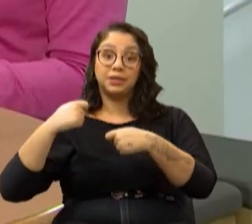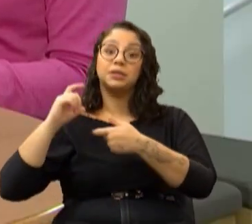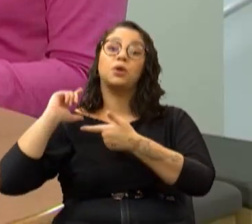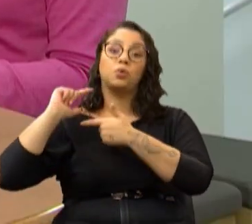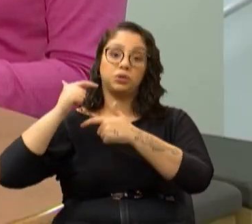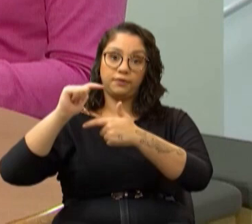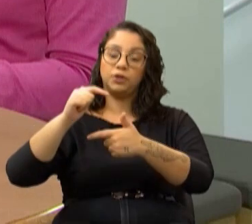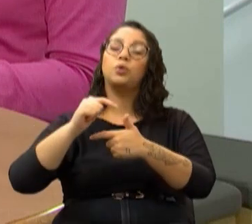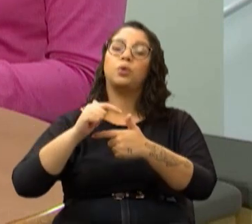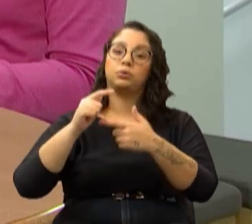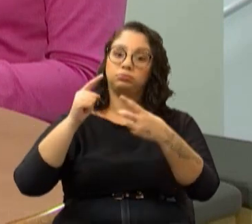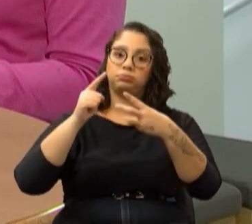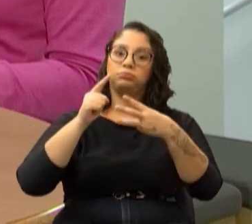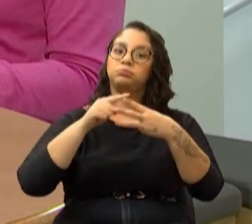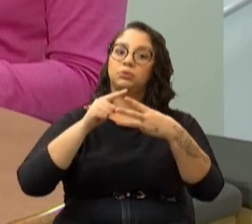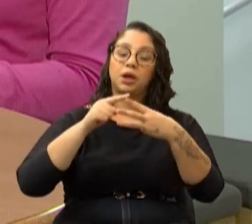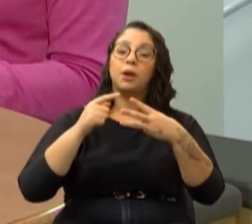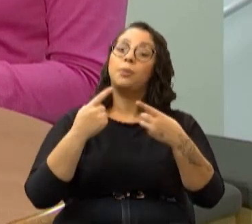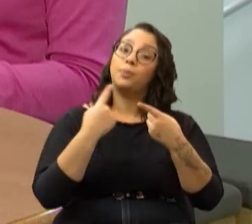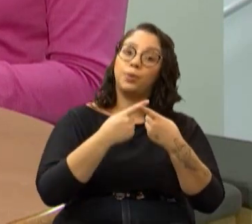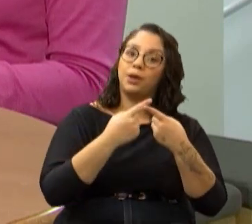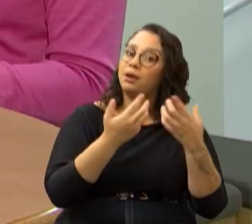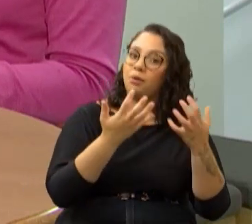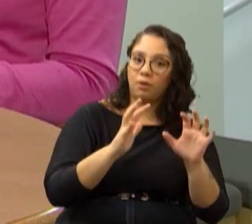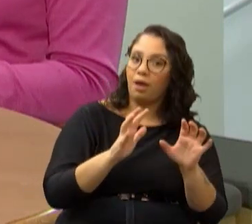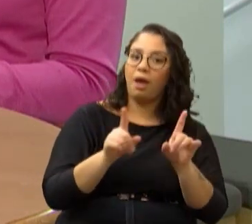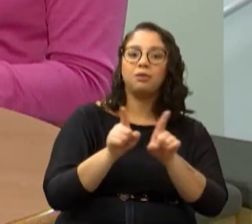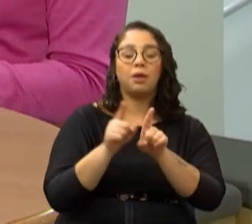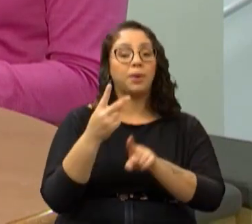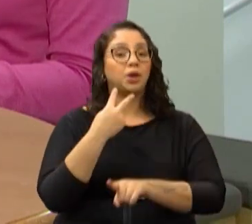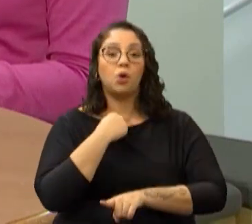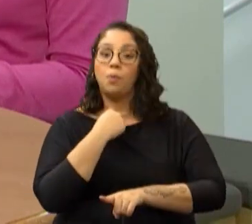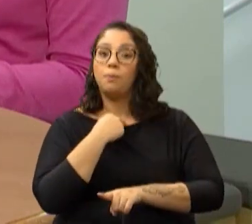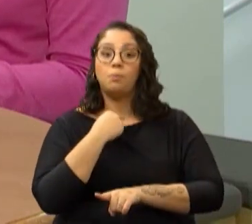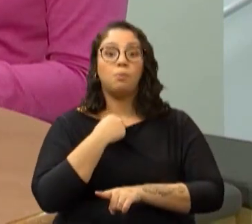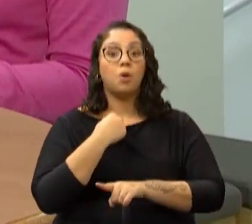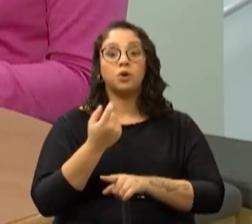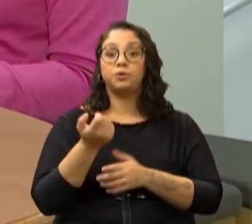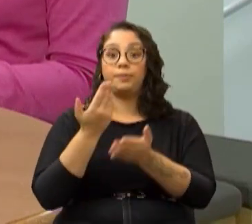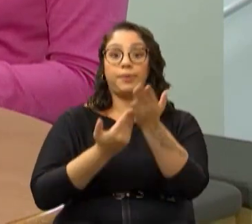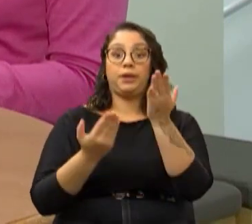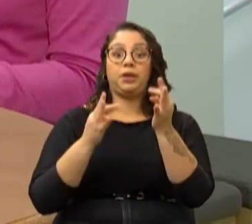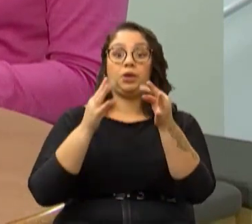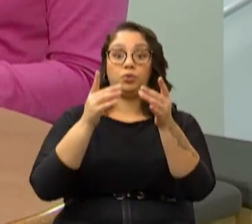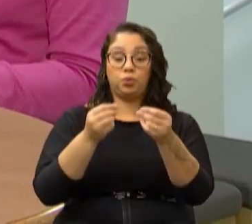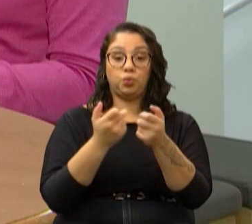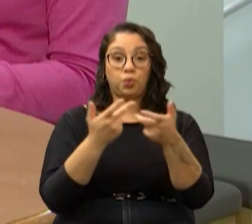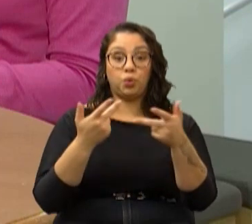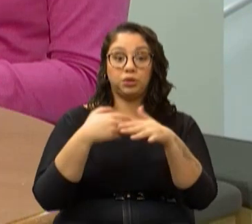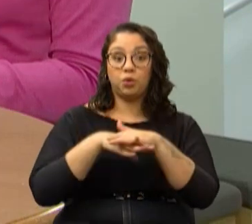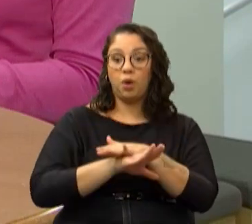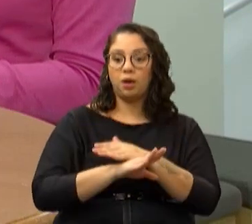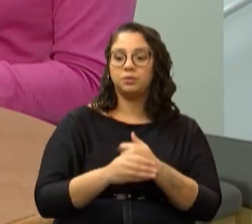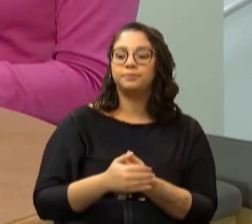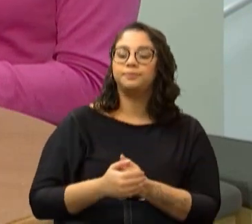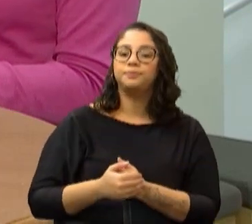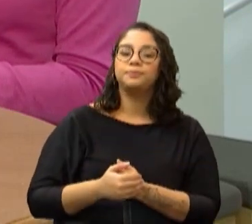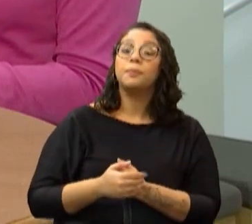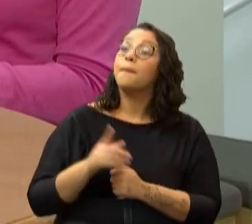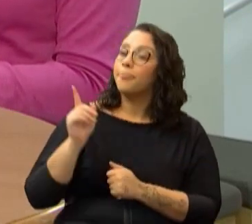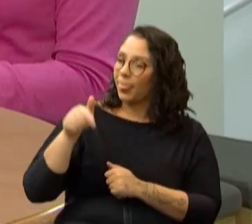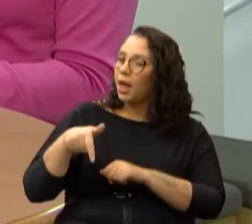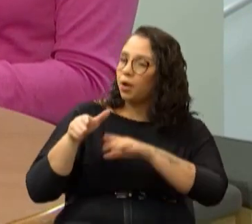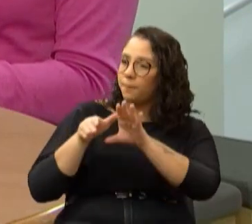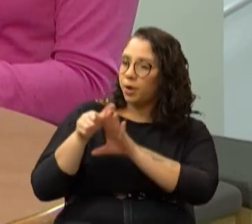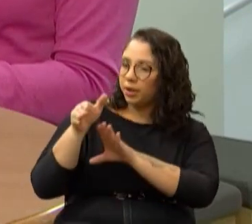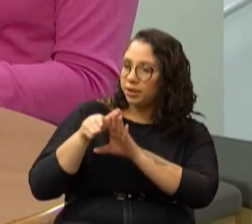que ser conservadora, porque a gente não quer e não pode perder tudo que a gente já adquiriu na vida e já o que guardou na vida. Isso é